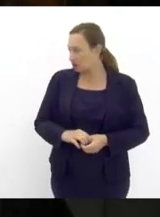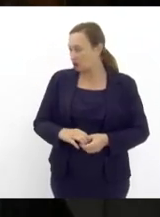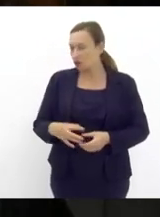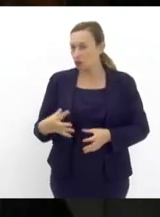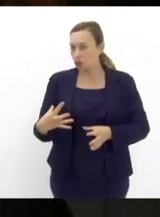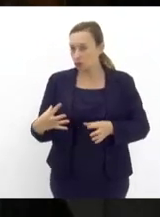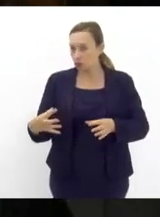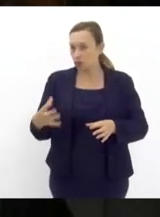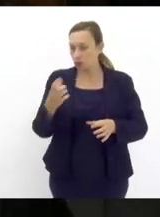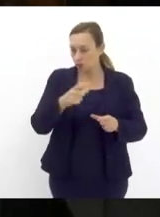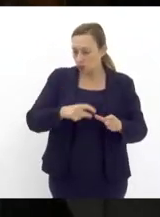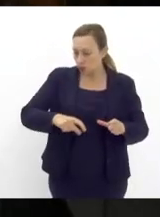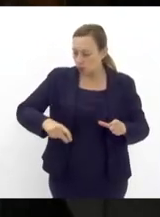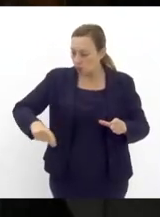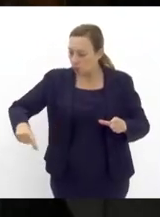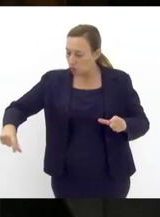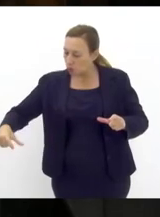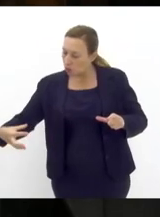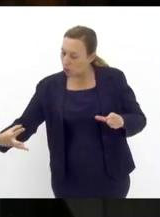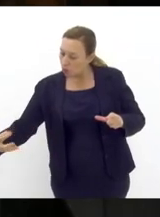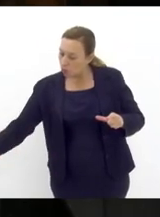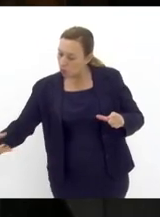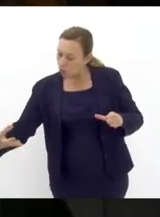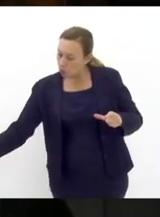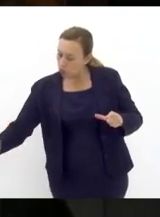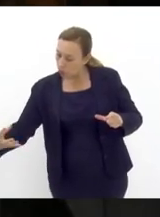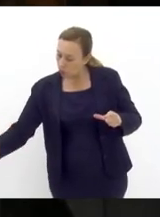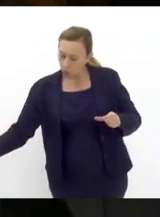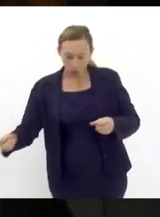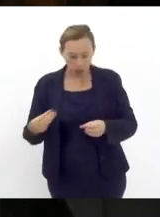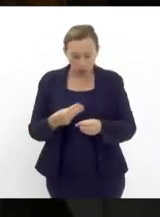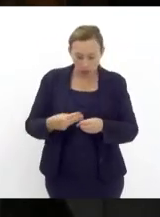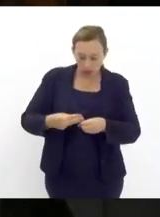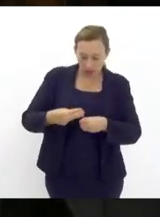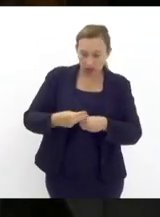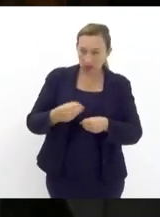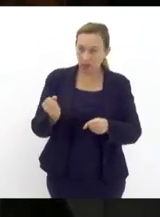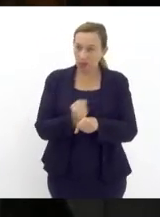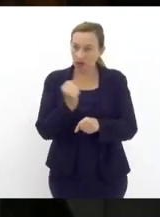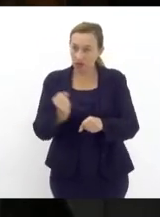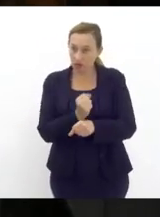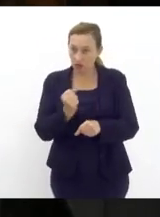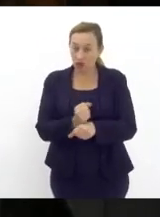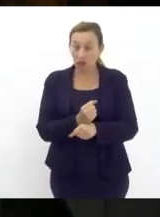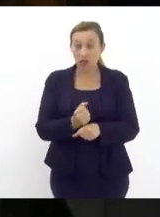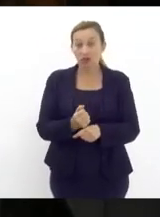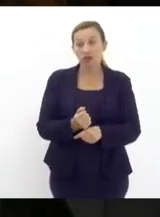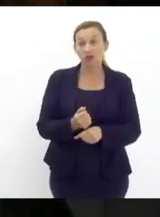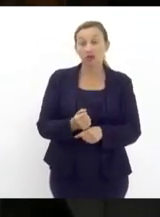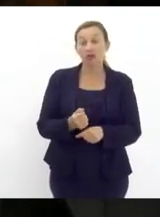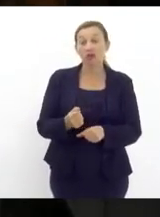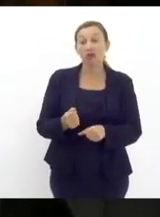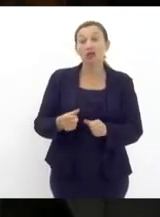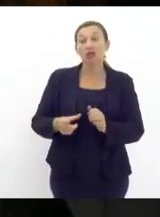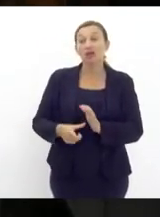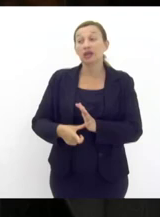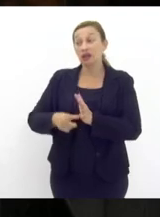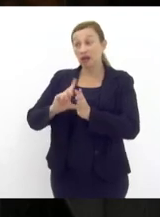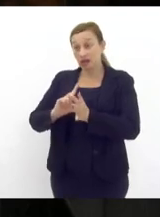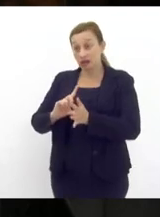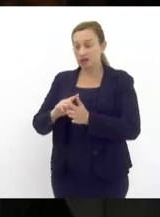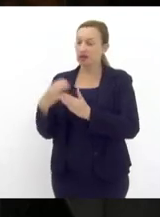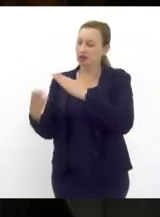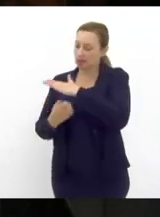estariam os municípios fazendo as obras que deveria estar fazendo a concessionária